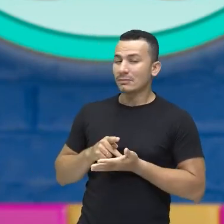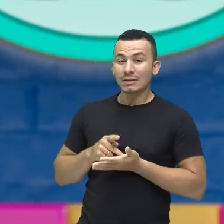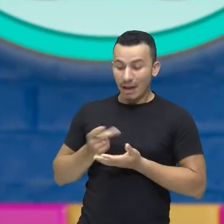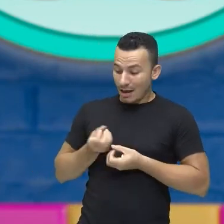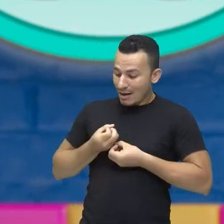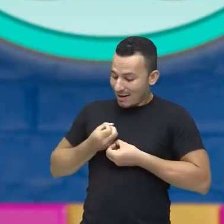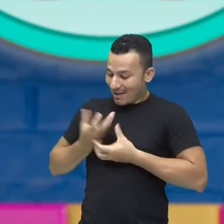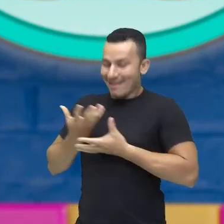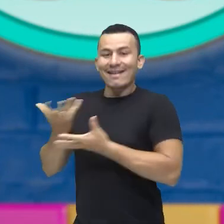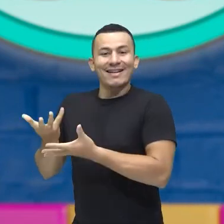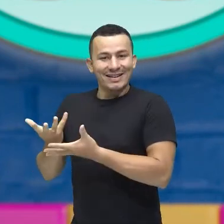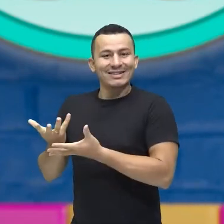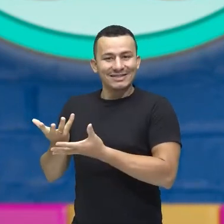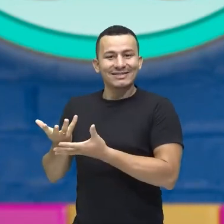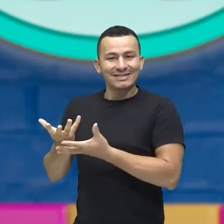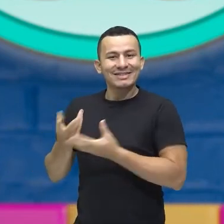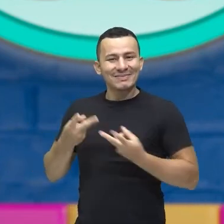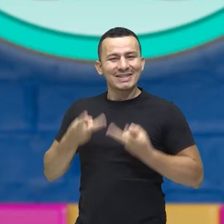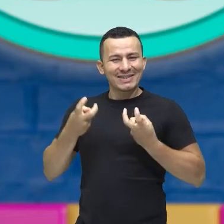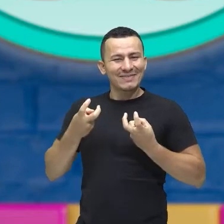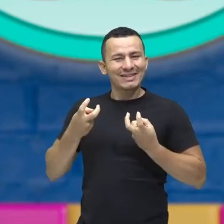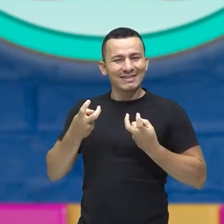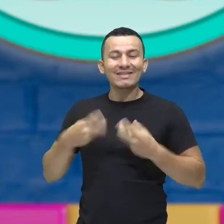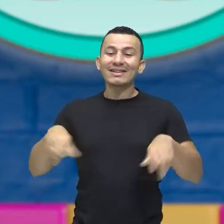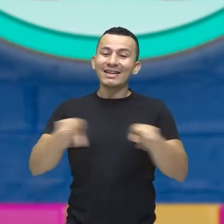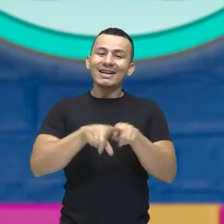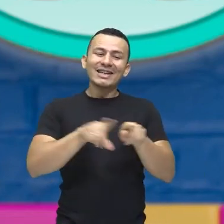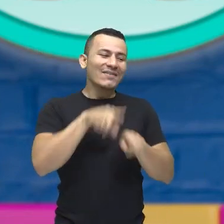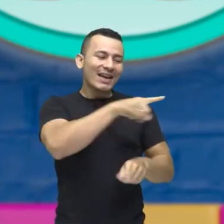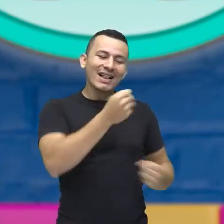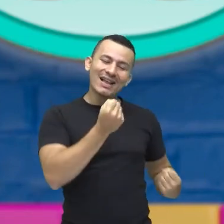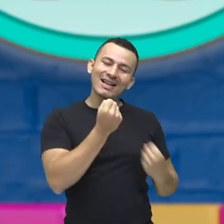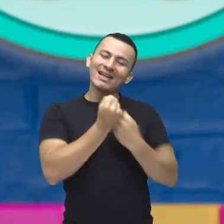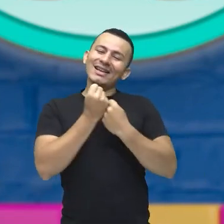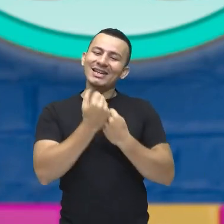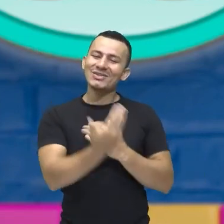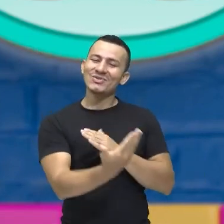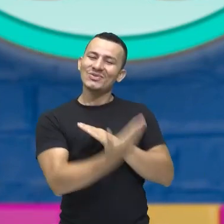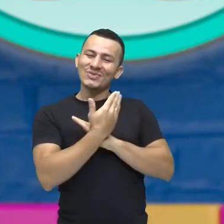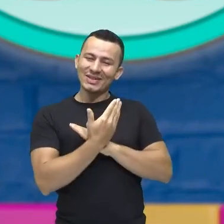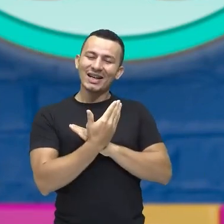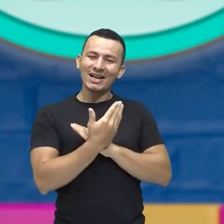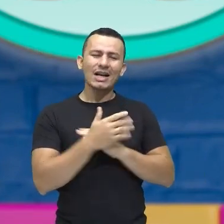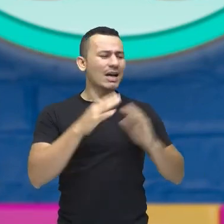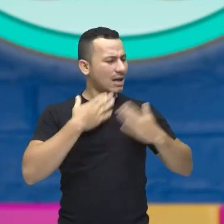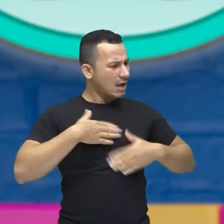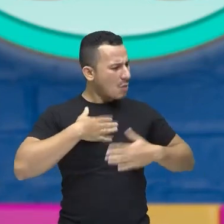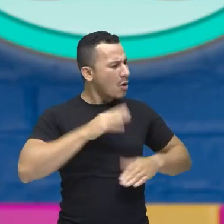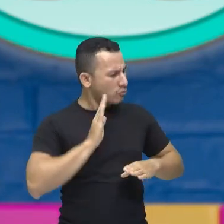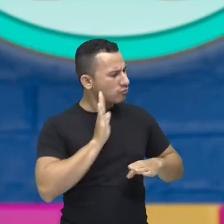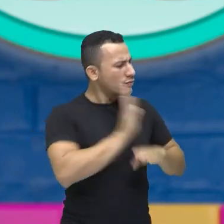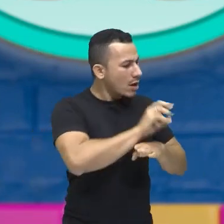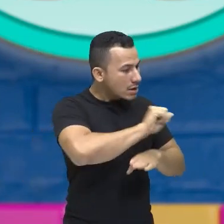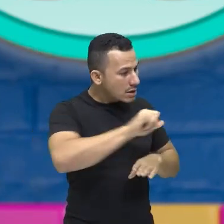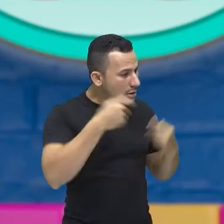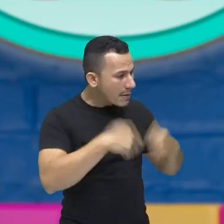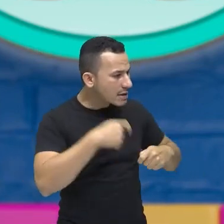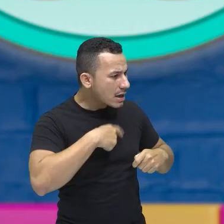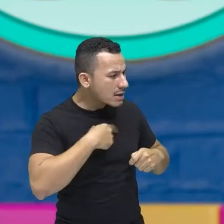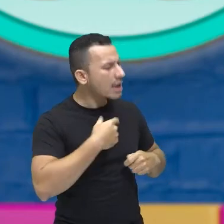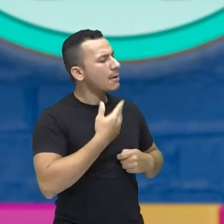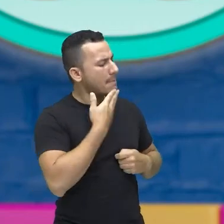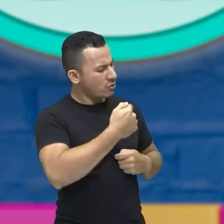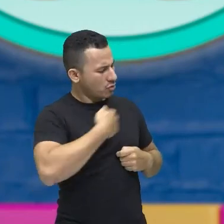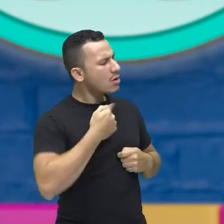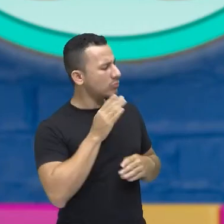trazer para fora o que eu estou sentindo. E talvez ganhar o apoio da Renata. Não, Afonso, tudo bem, mas eu estou com você. Qualquer coisa, se precisar, contar comigo. É